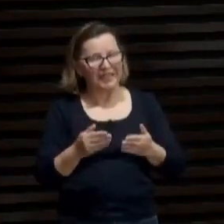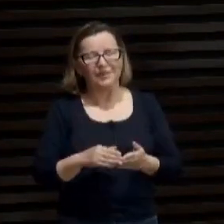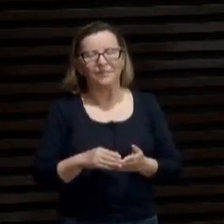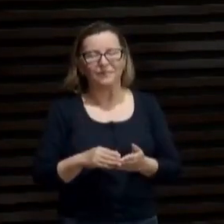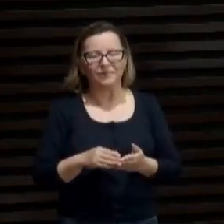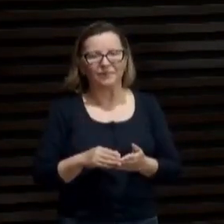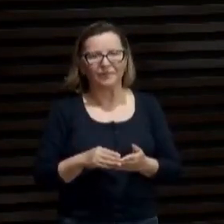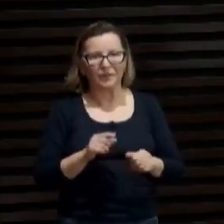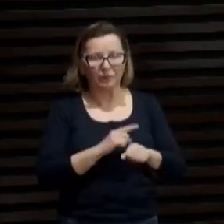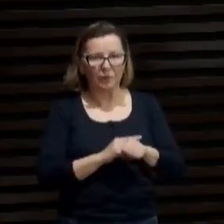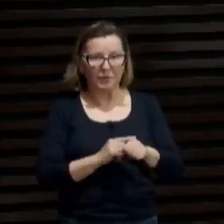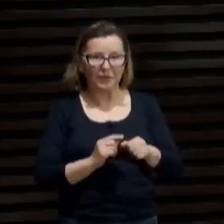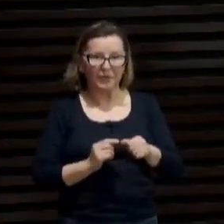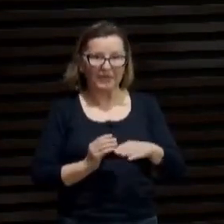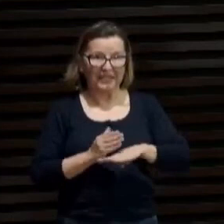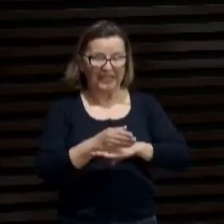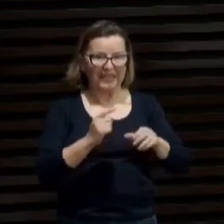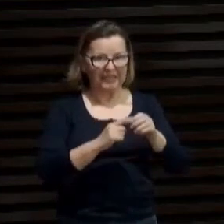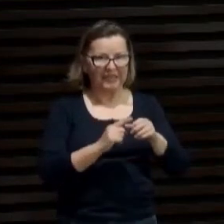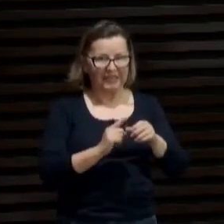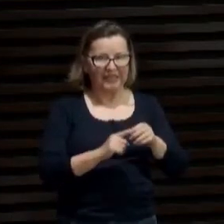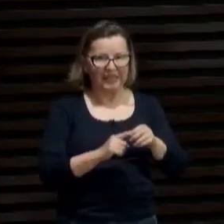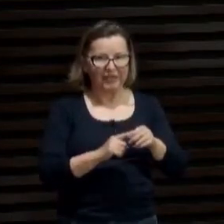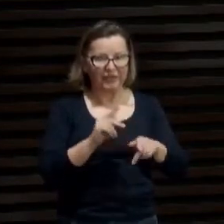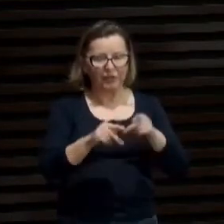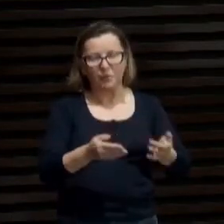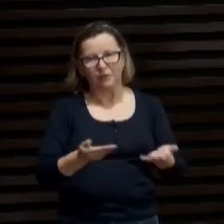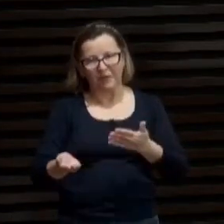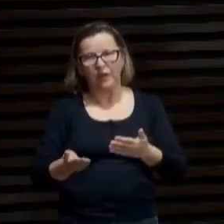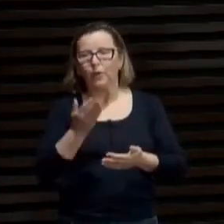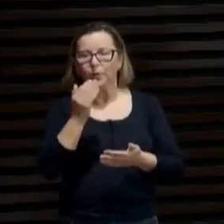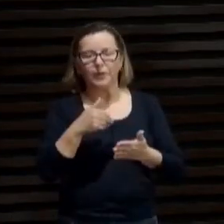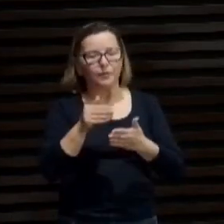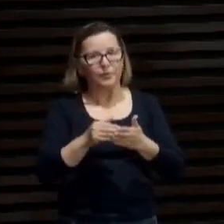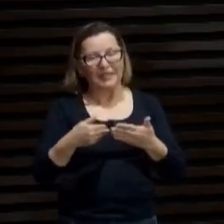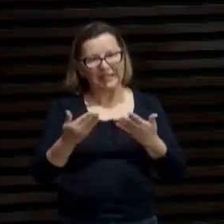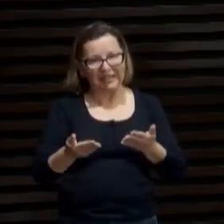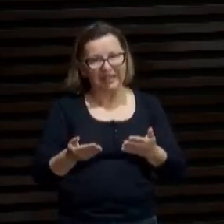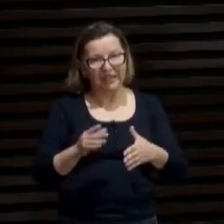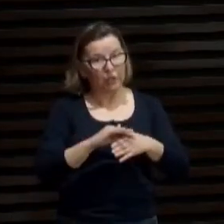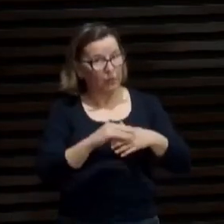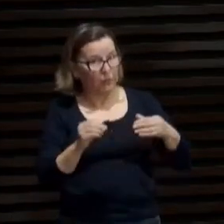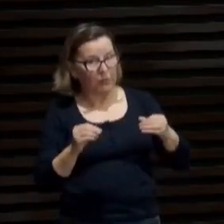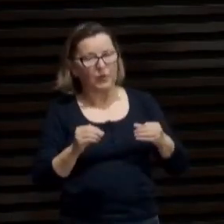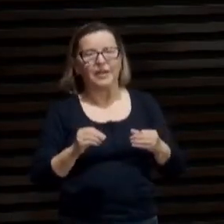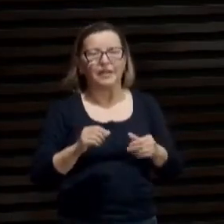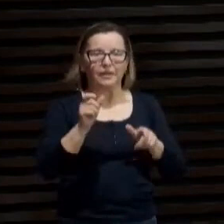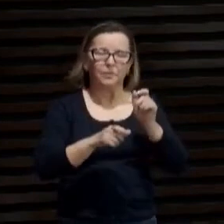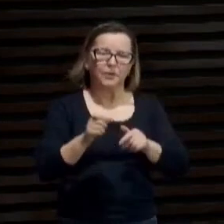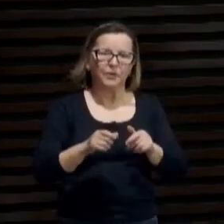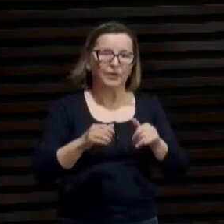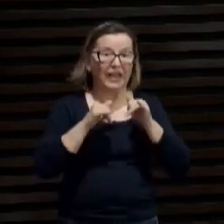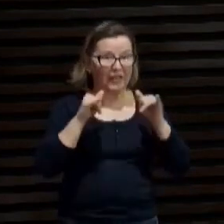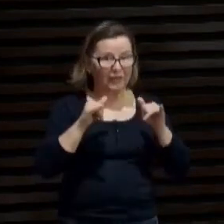numa cidade e ali vos receberem, comei do que vos for oferecido. Curai os enfermos que nela houver e anunciai-lhes: a vós outros